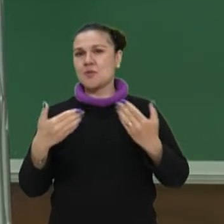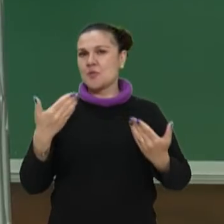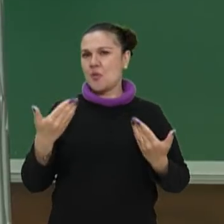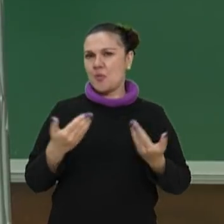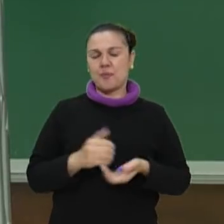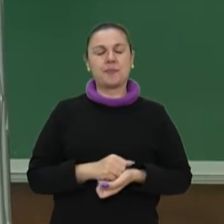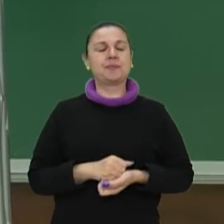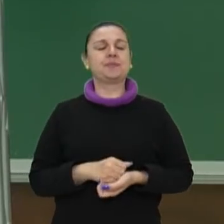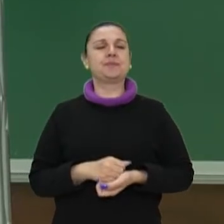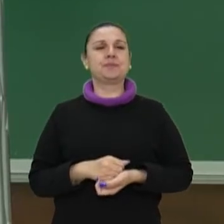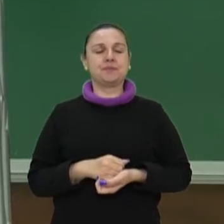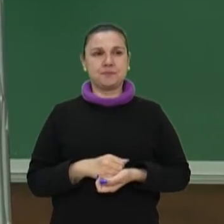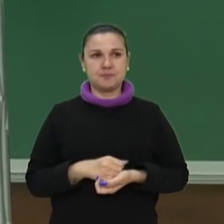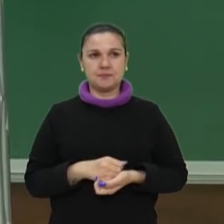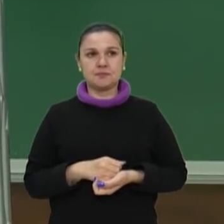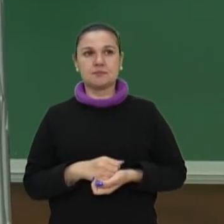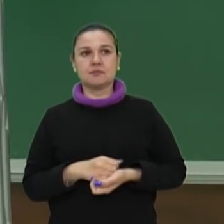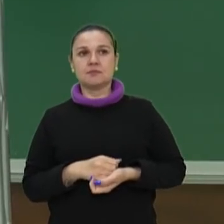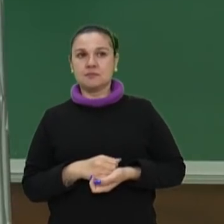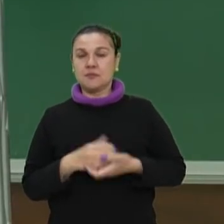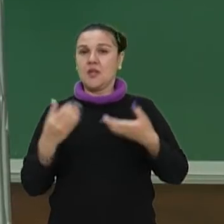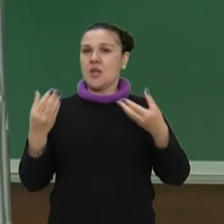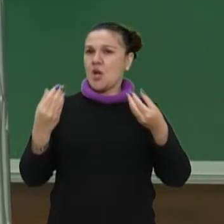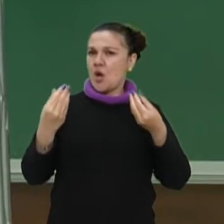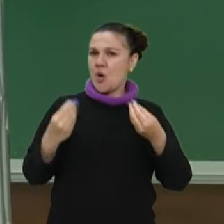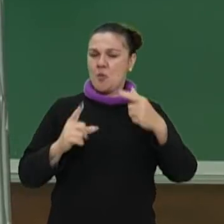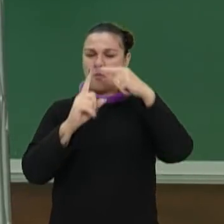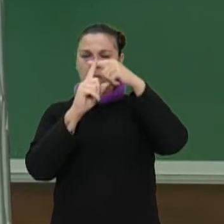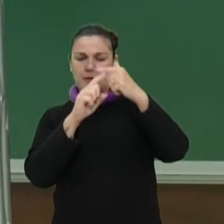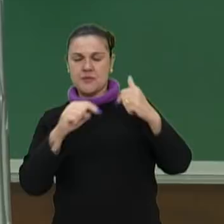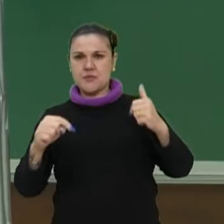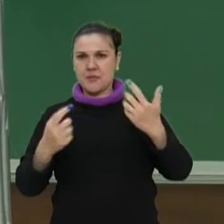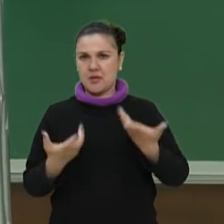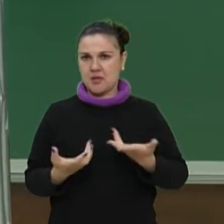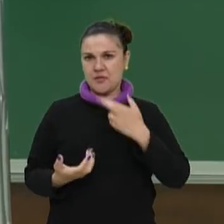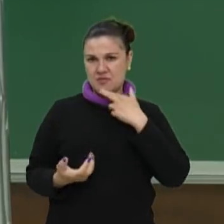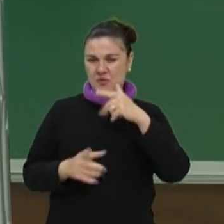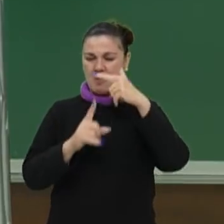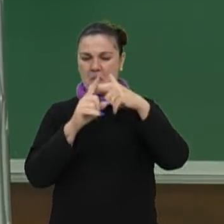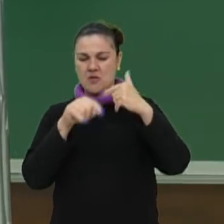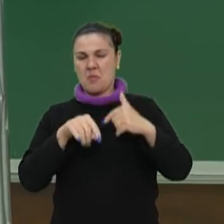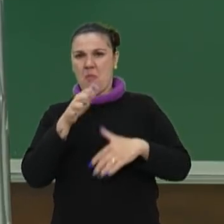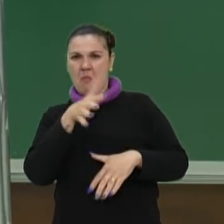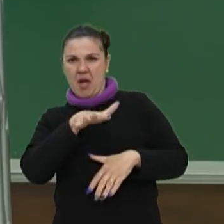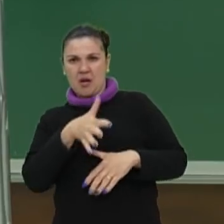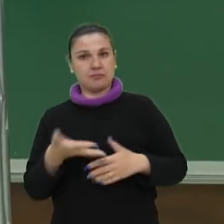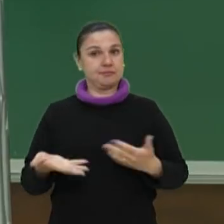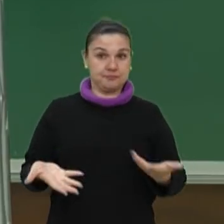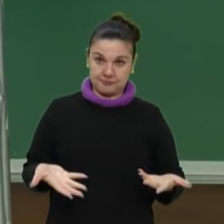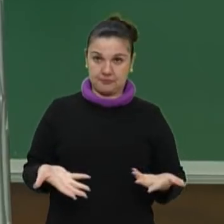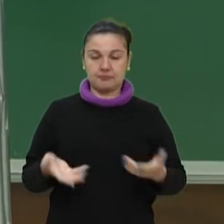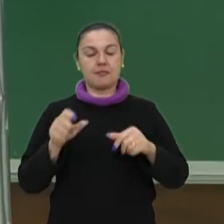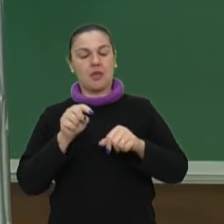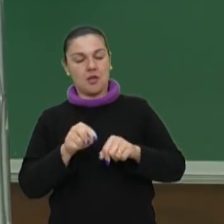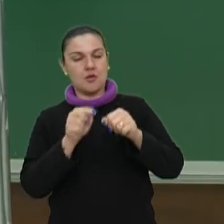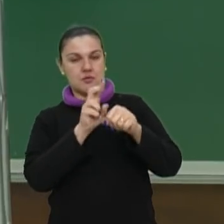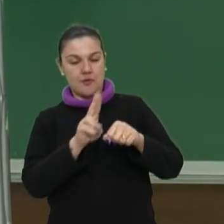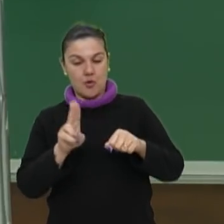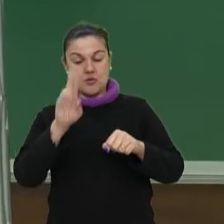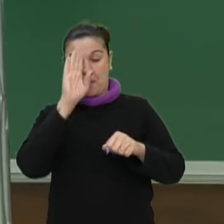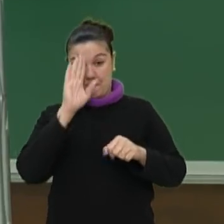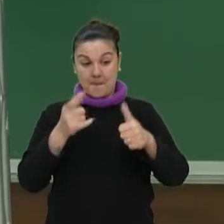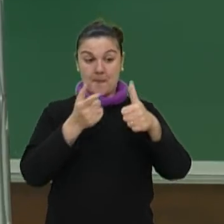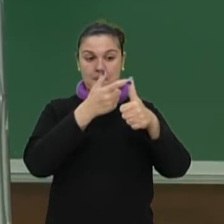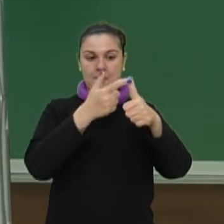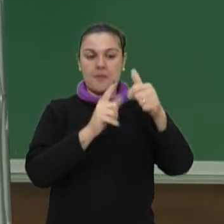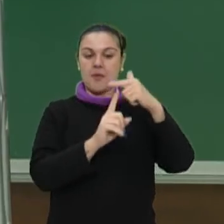2. Bom, como que eu resolvo mais ou menos? Eu não resolvo mais ou menos, eu resolvo primeiro utilizando apenas o mais,